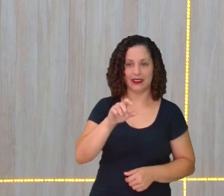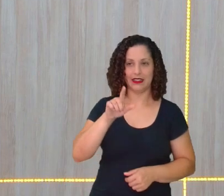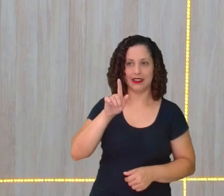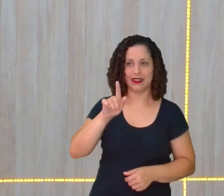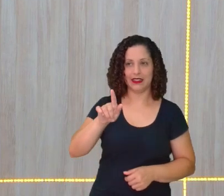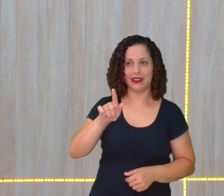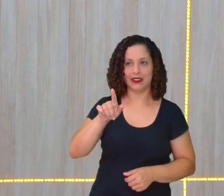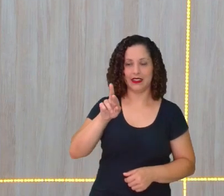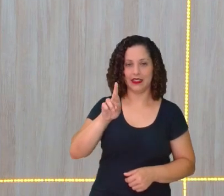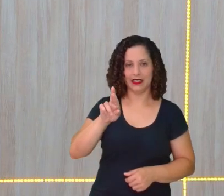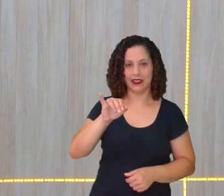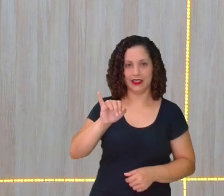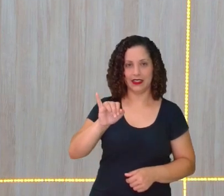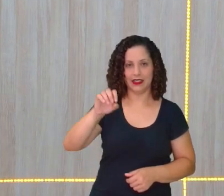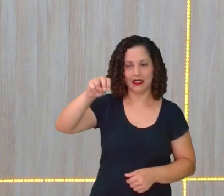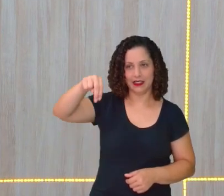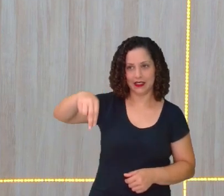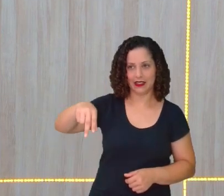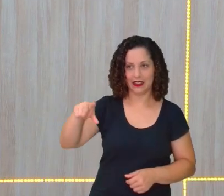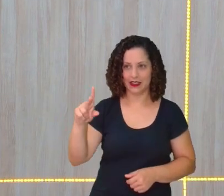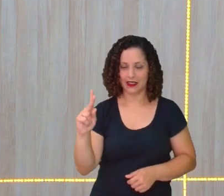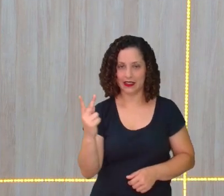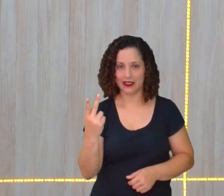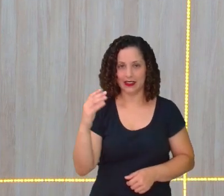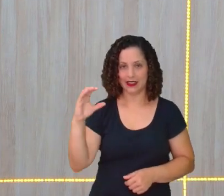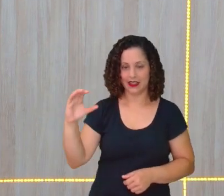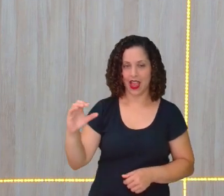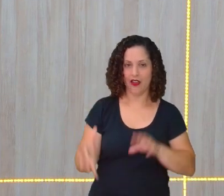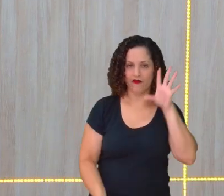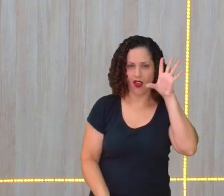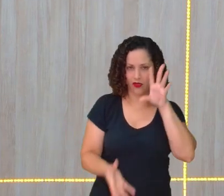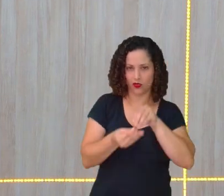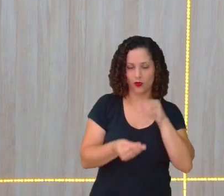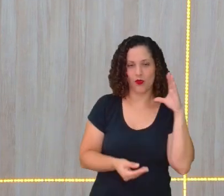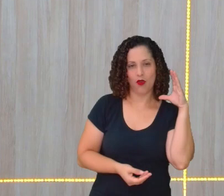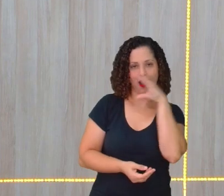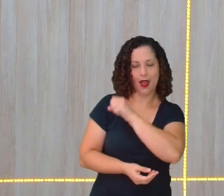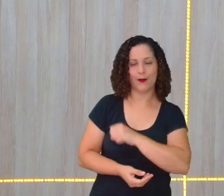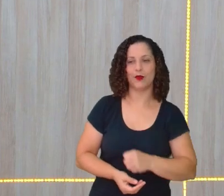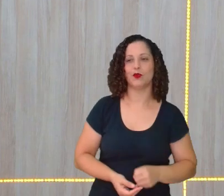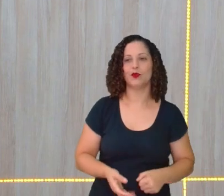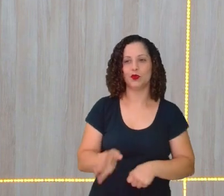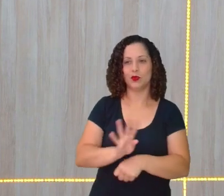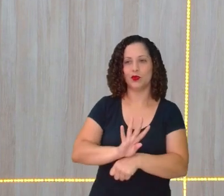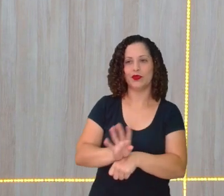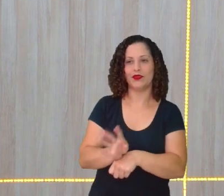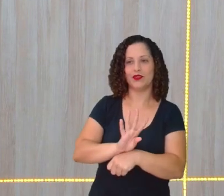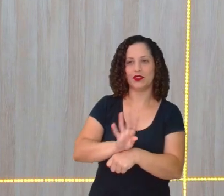Personagem principal, ele é verdinho. Vou fazer um resumo bem rápido aqui do filme.